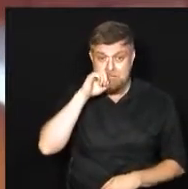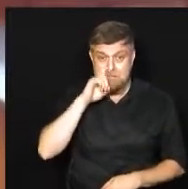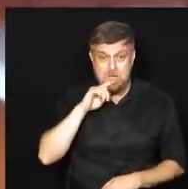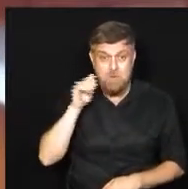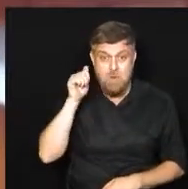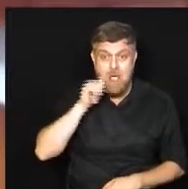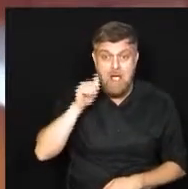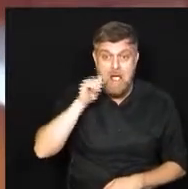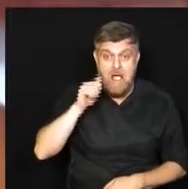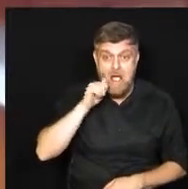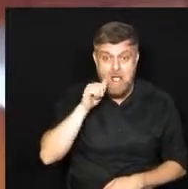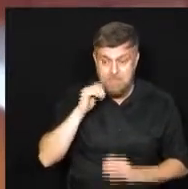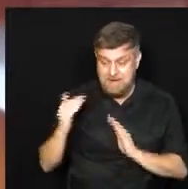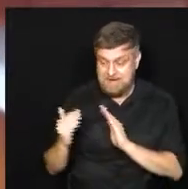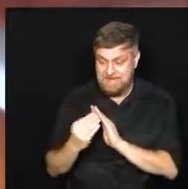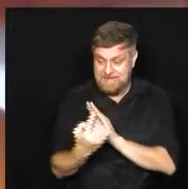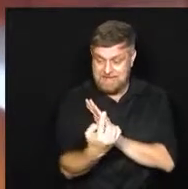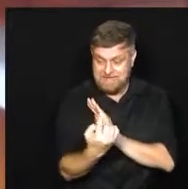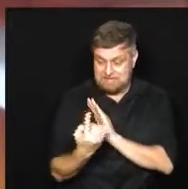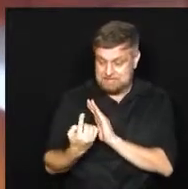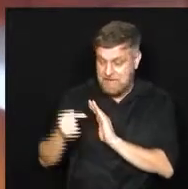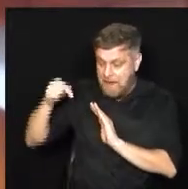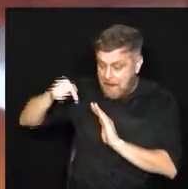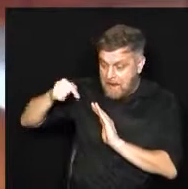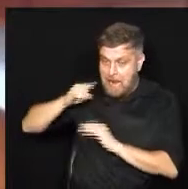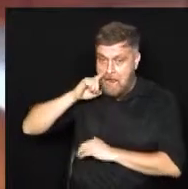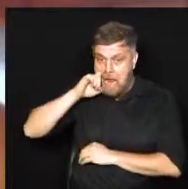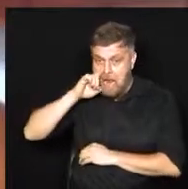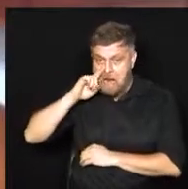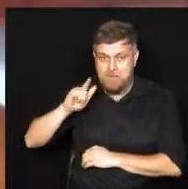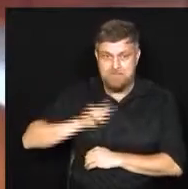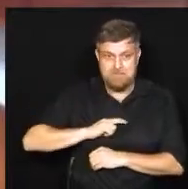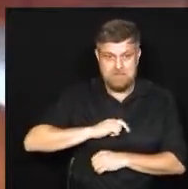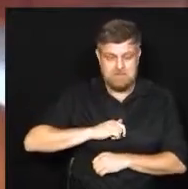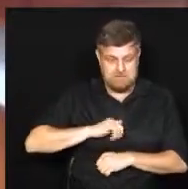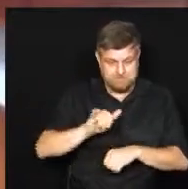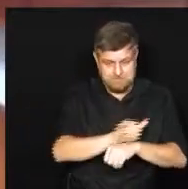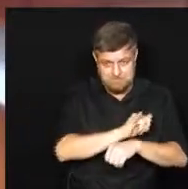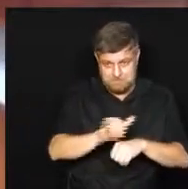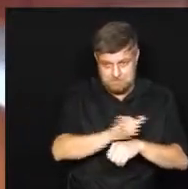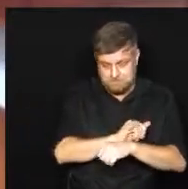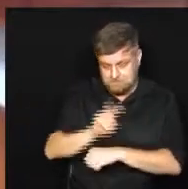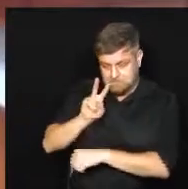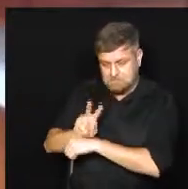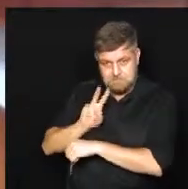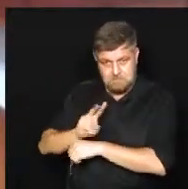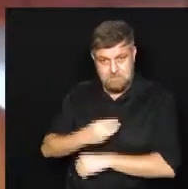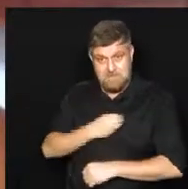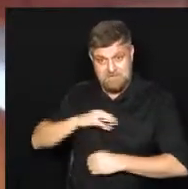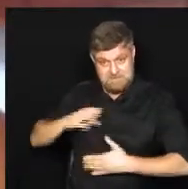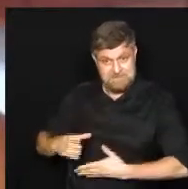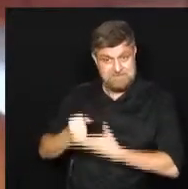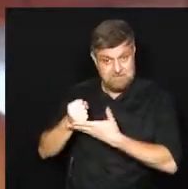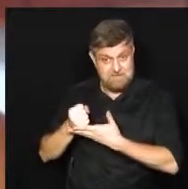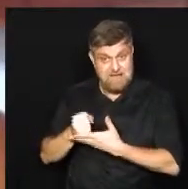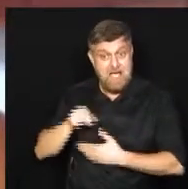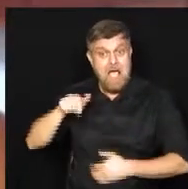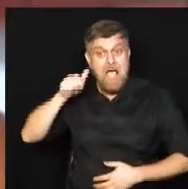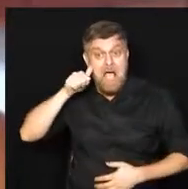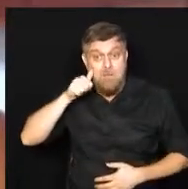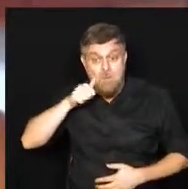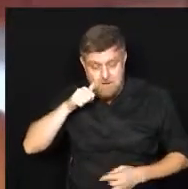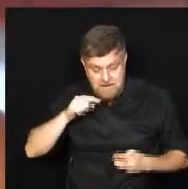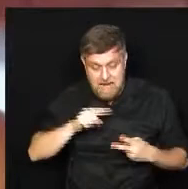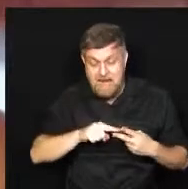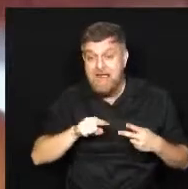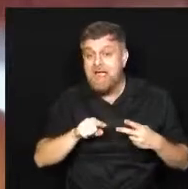está dentro de casa, uma medida protetiva pode salvar a vida dela e dos seus filhos, né? Então,